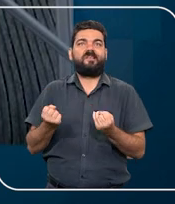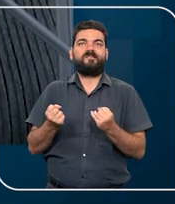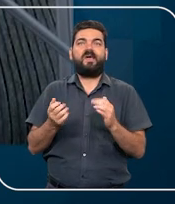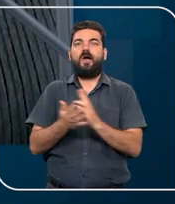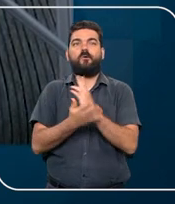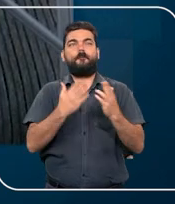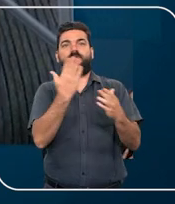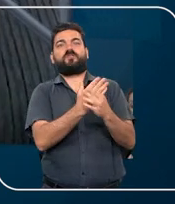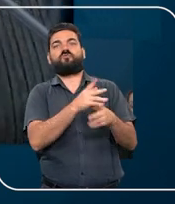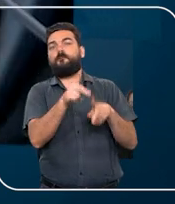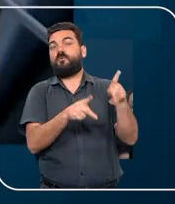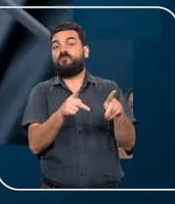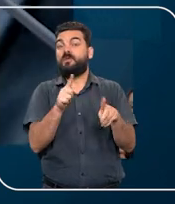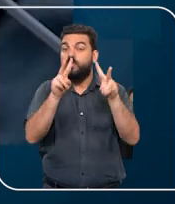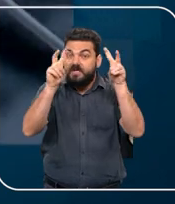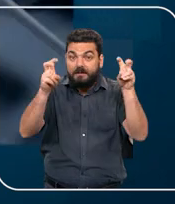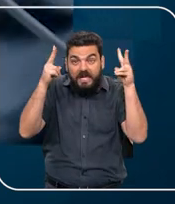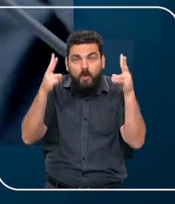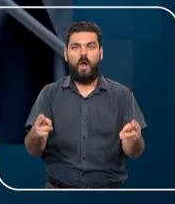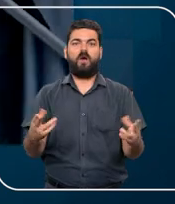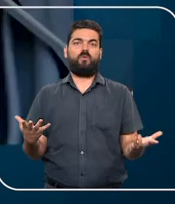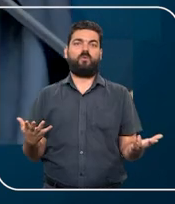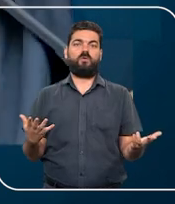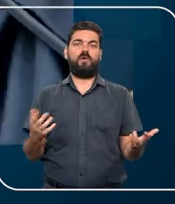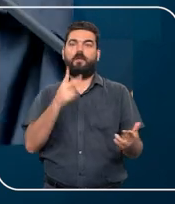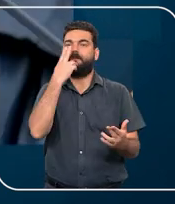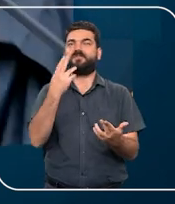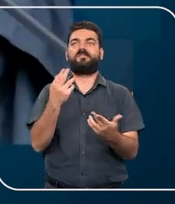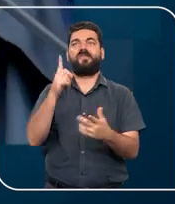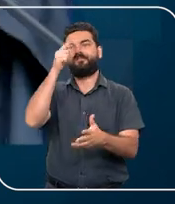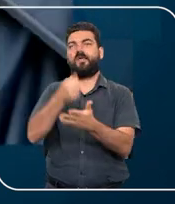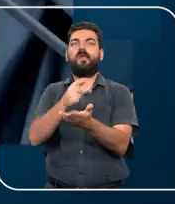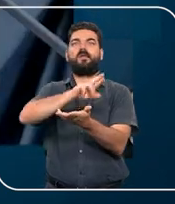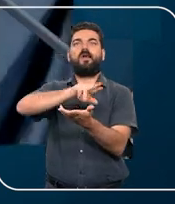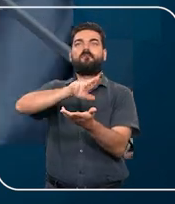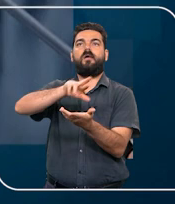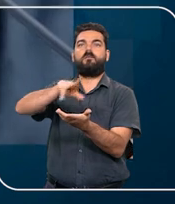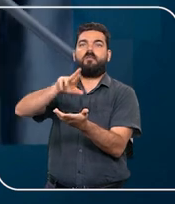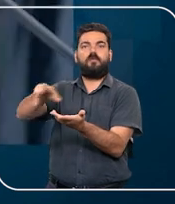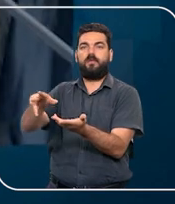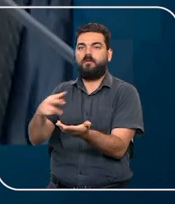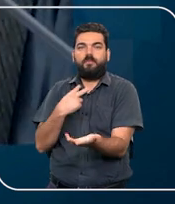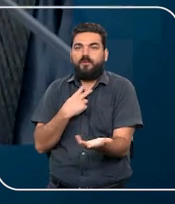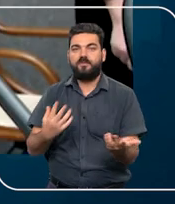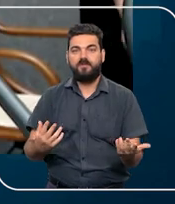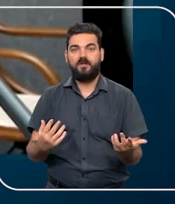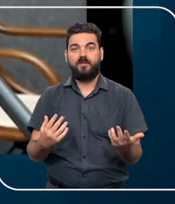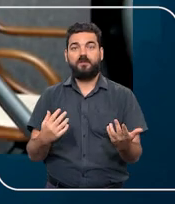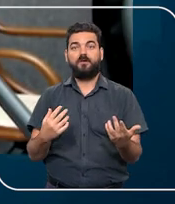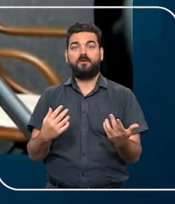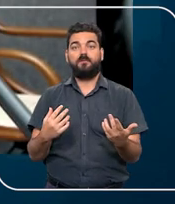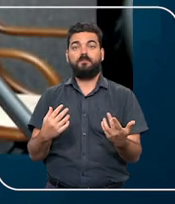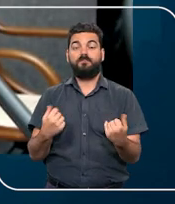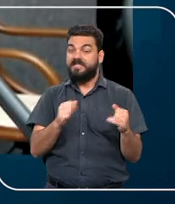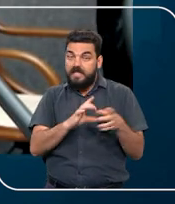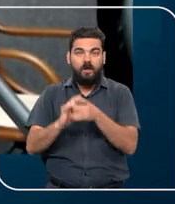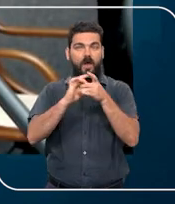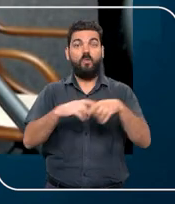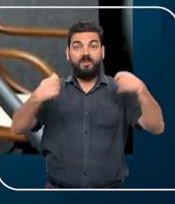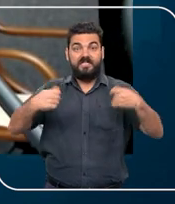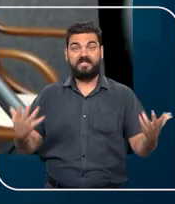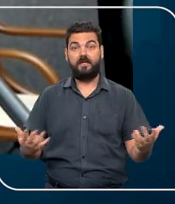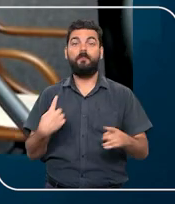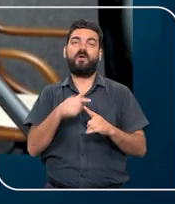admitir que ações populares sobre o mesmo objeto litigioso tenham soluções diferentes inconciliáveis entre